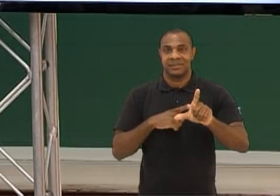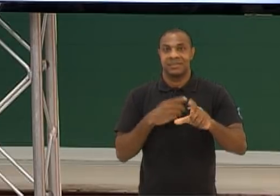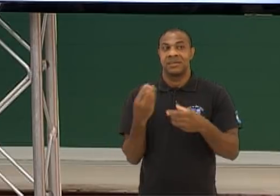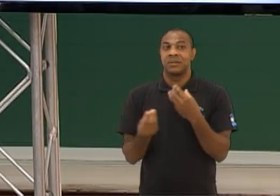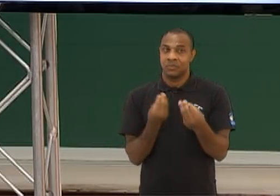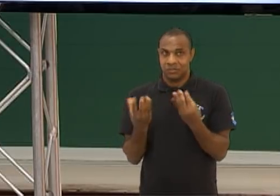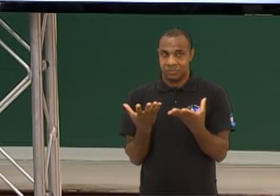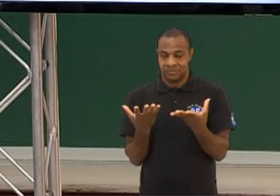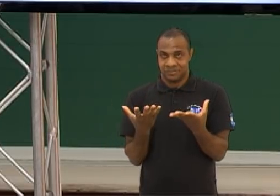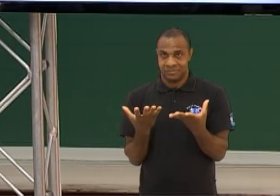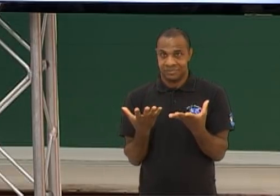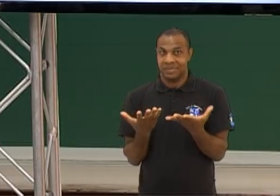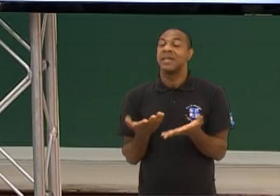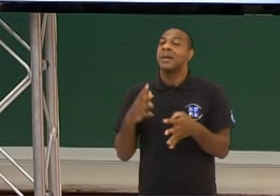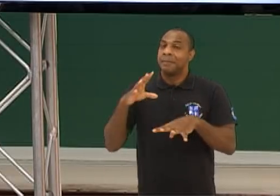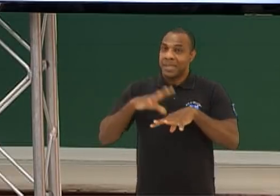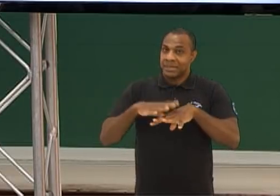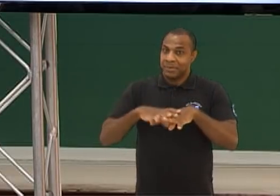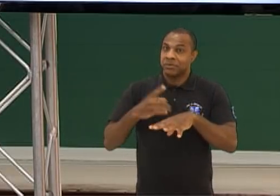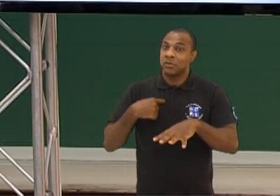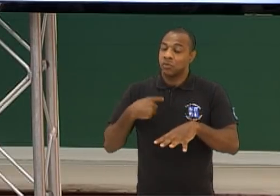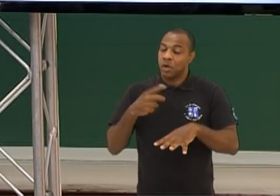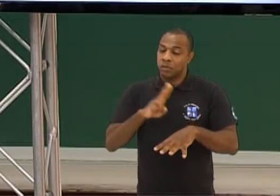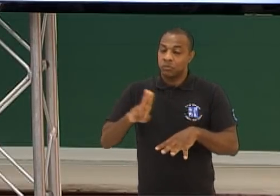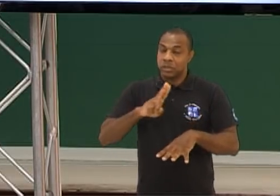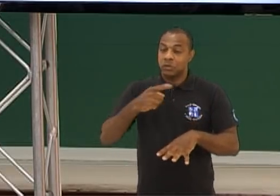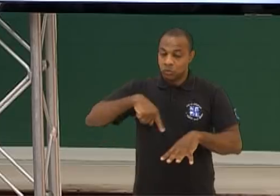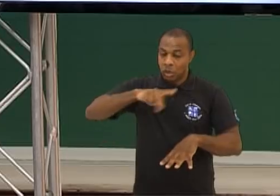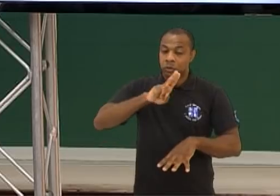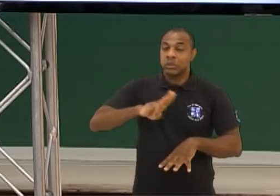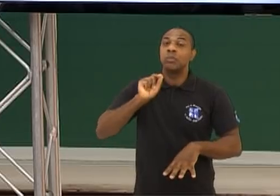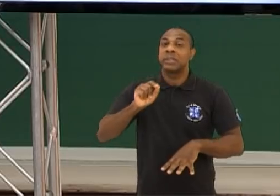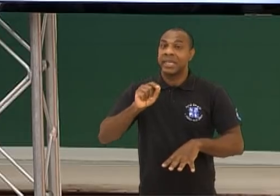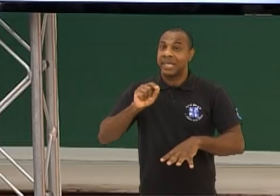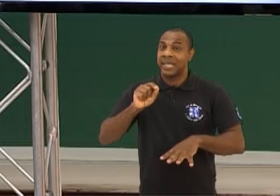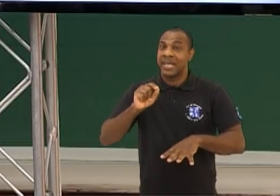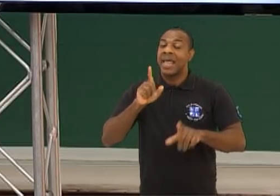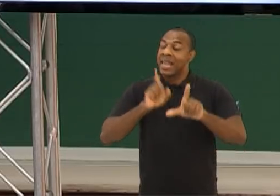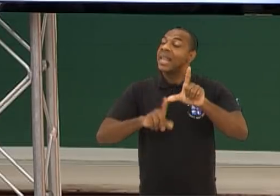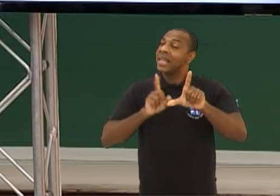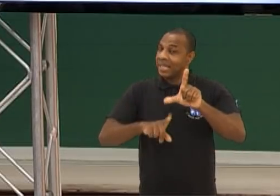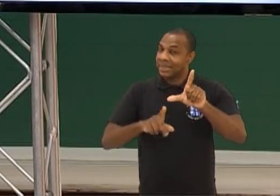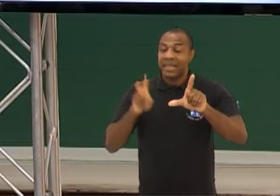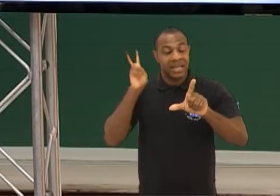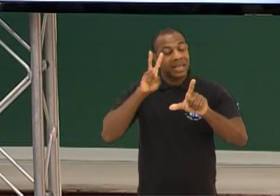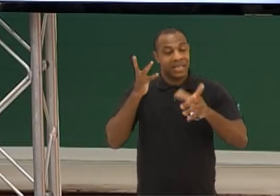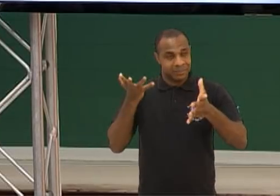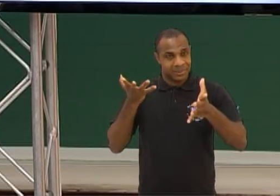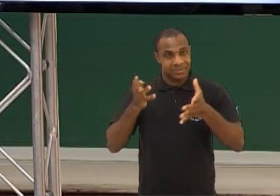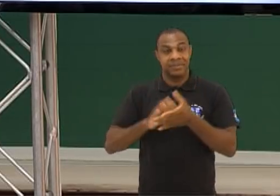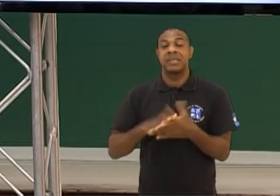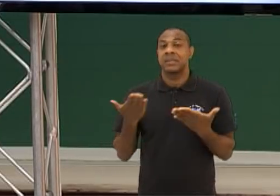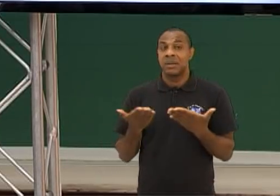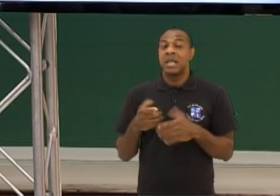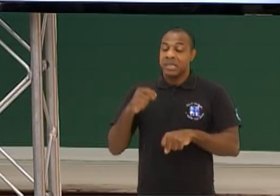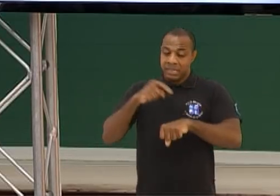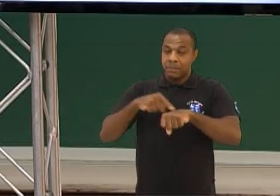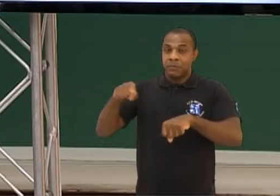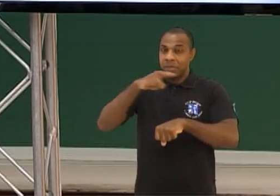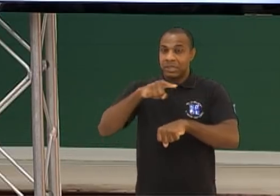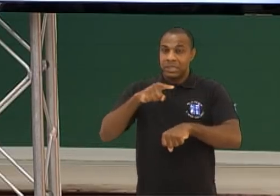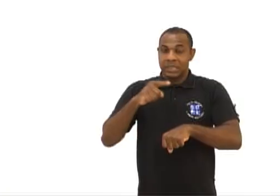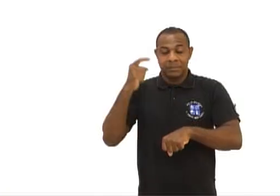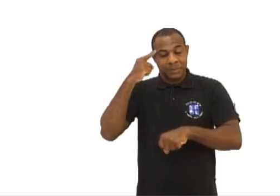nós usamos letras para representar esse termo, essa variável. Tudo bem? Vou dar um tempinho para vocês e já volto.